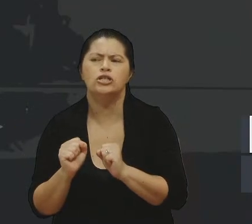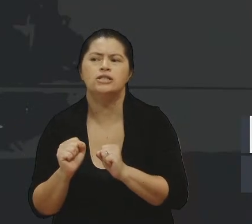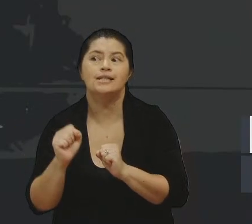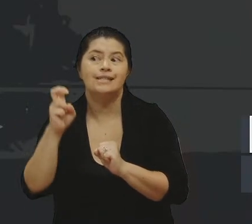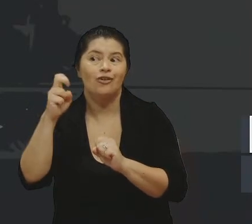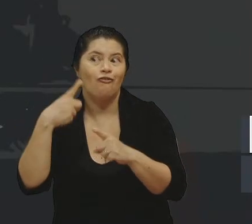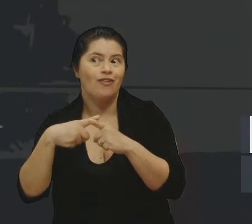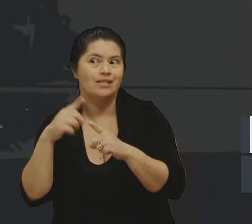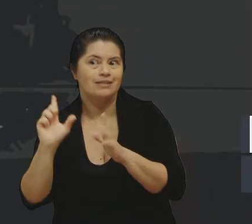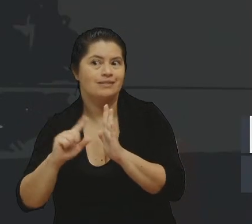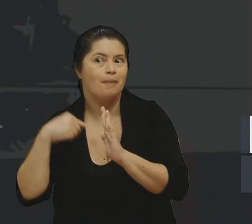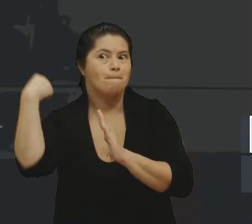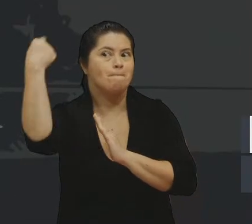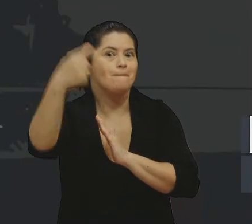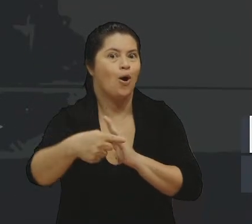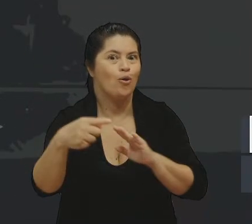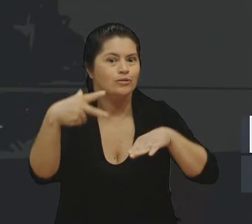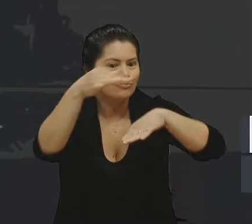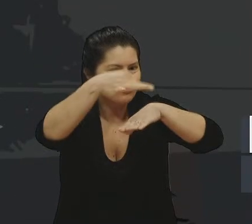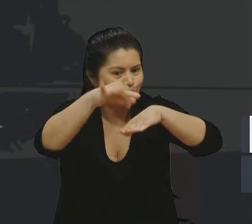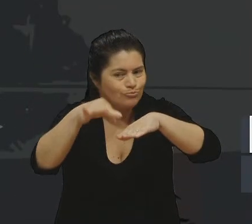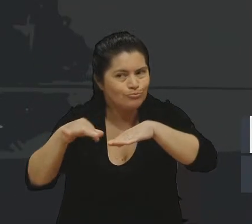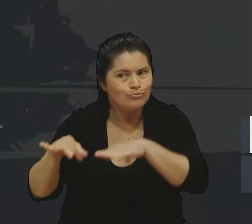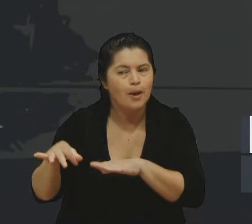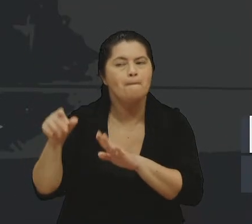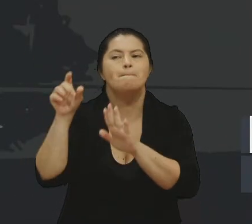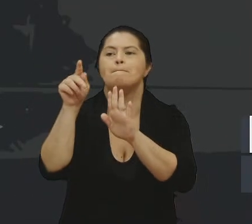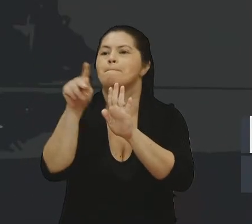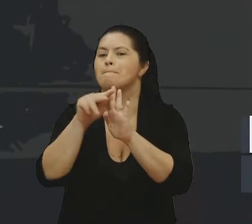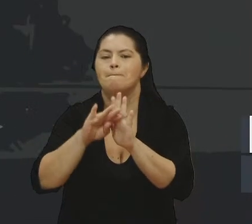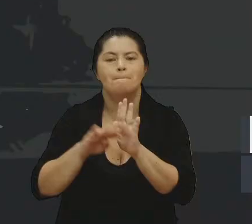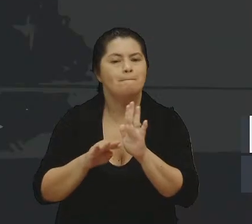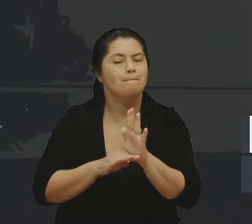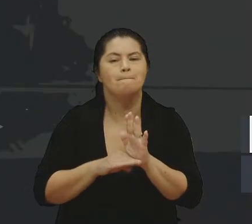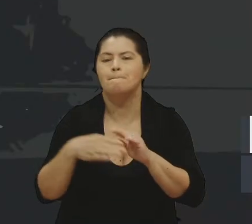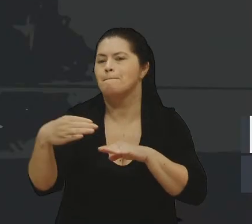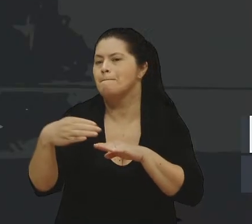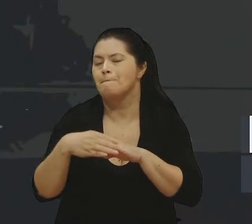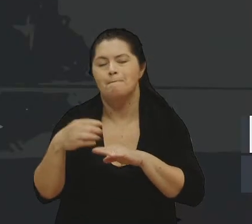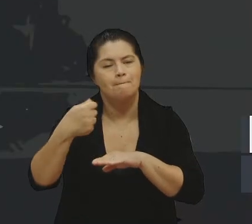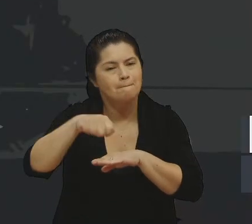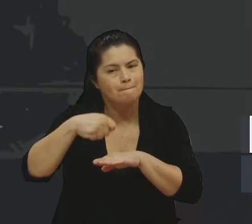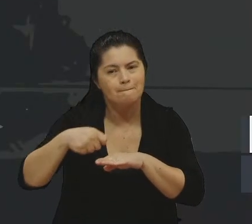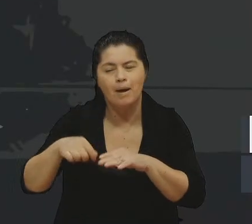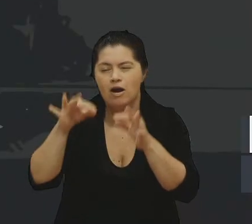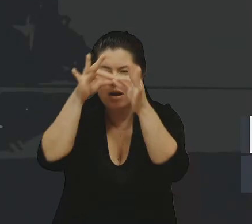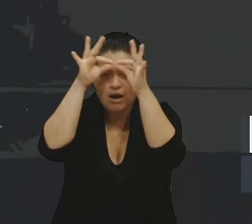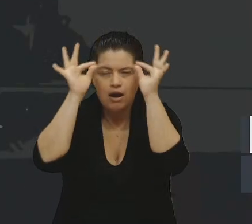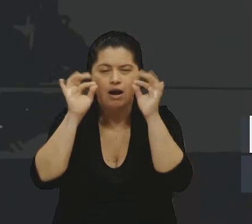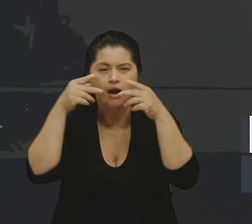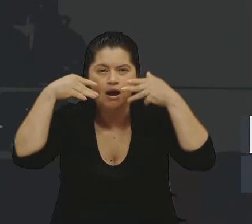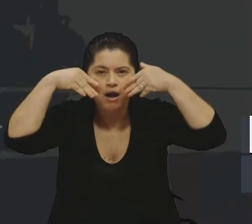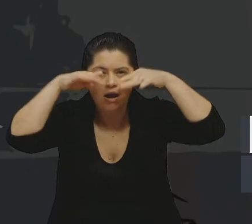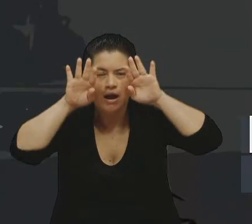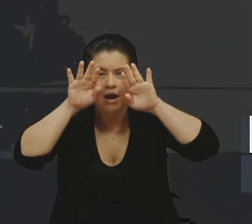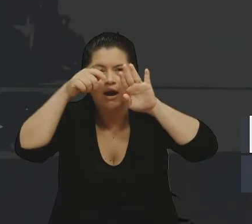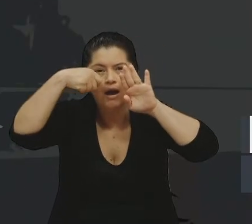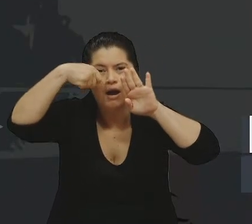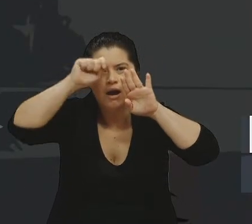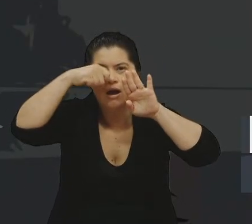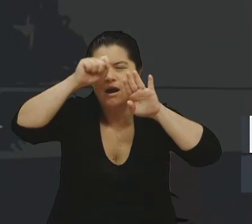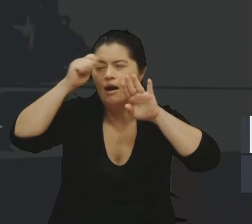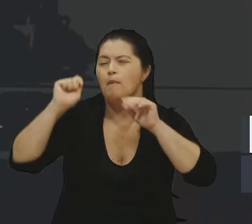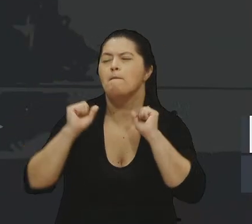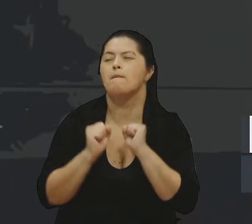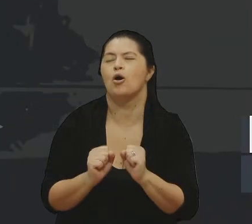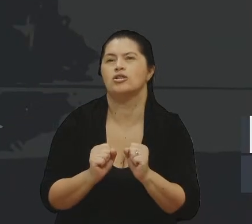garantir a minha recorrência. Tu entende? Você pode fazer unha, pode fazer pé, você pode levar uma pessoa lá para fazer a sobrancelha enquanto faz a unha. Você pode vender acessórios. Outro